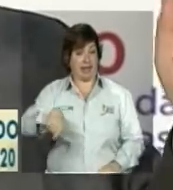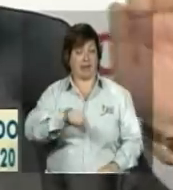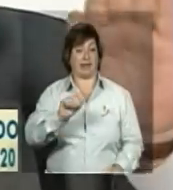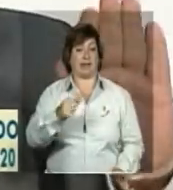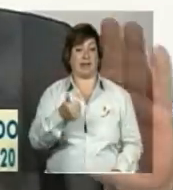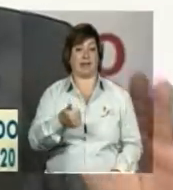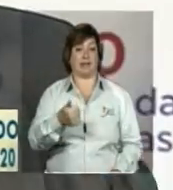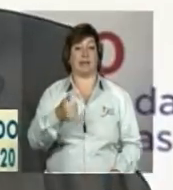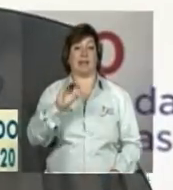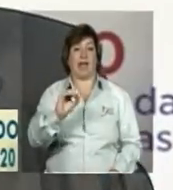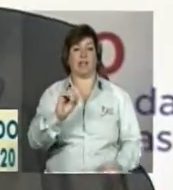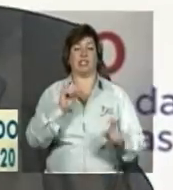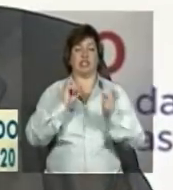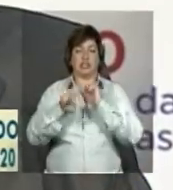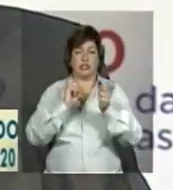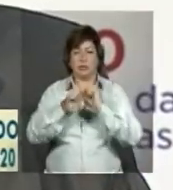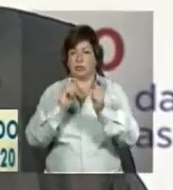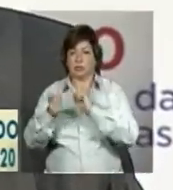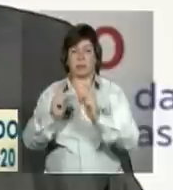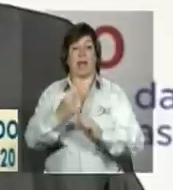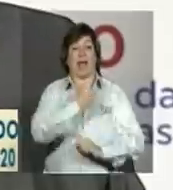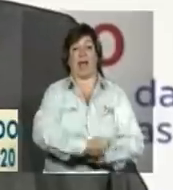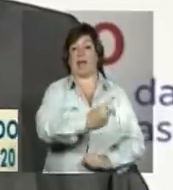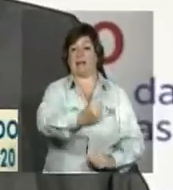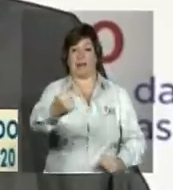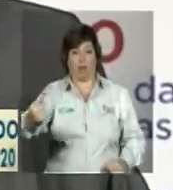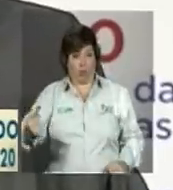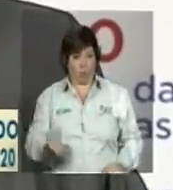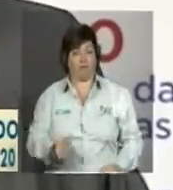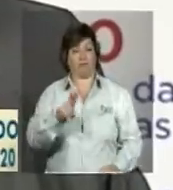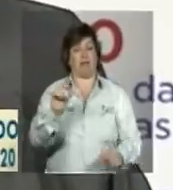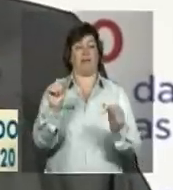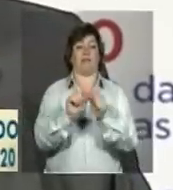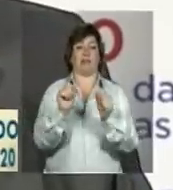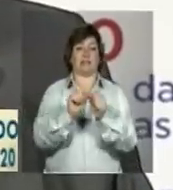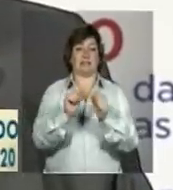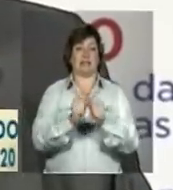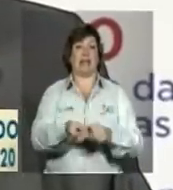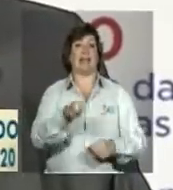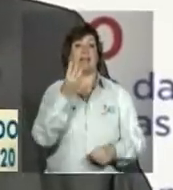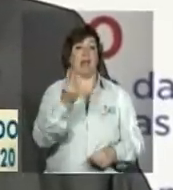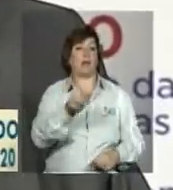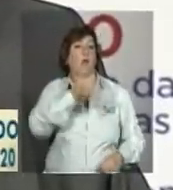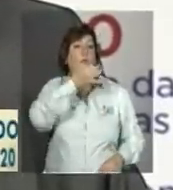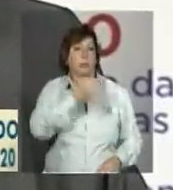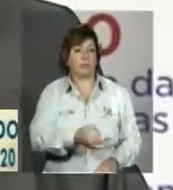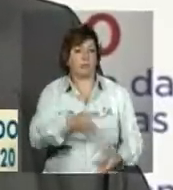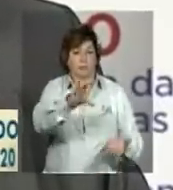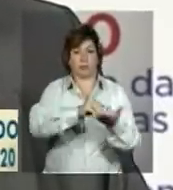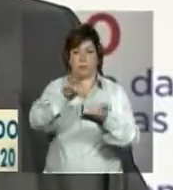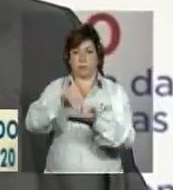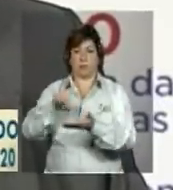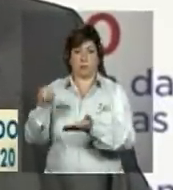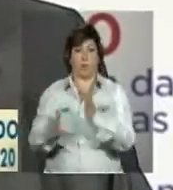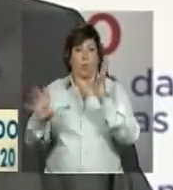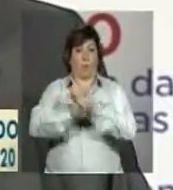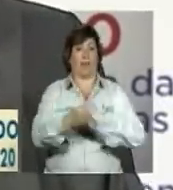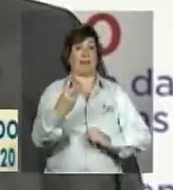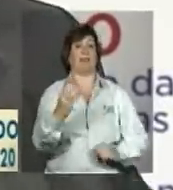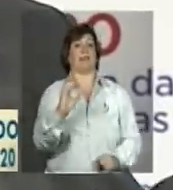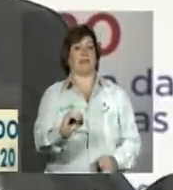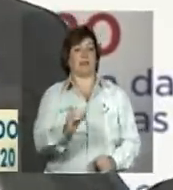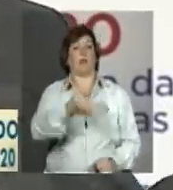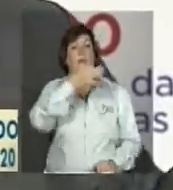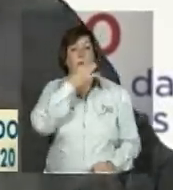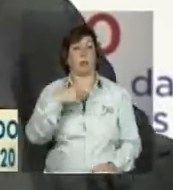10 diálogos irão, cada um deles, produzir 3 recomendações, portanto, serão 30